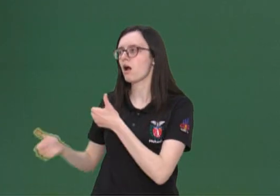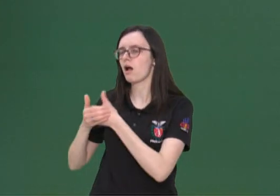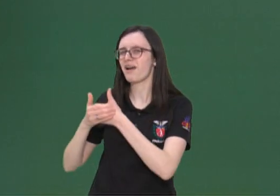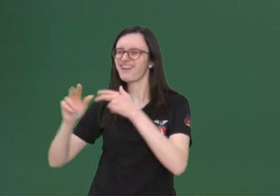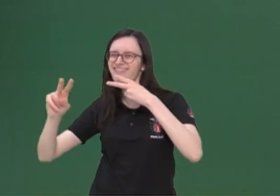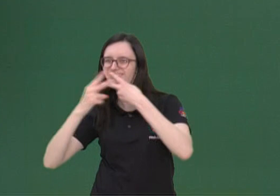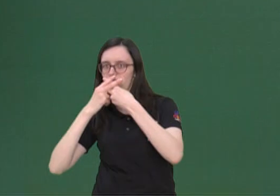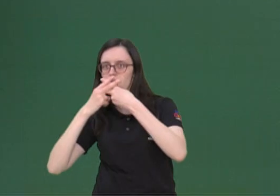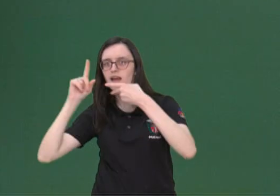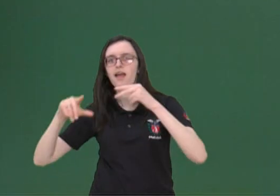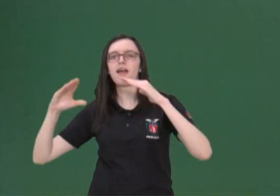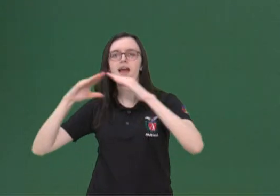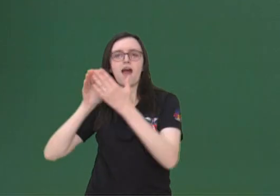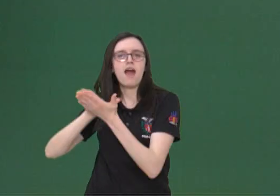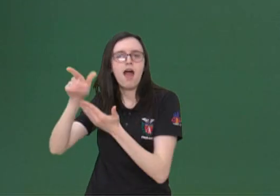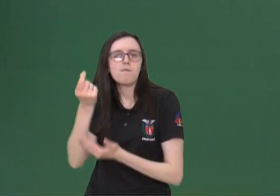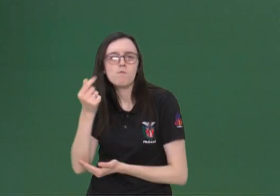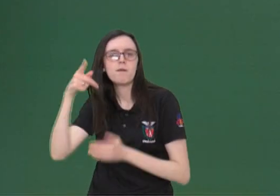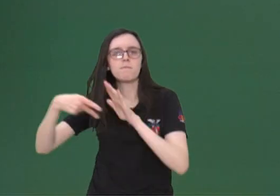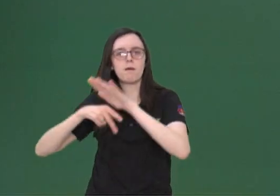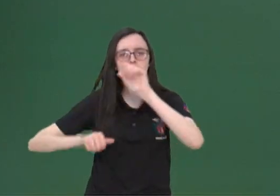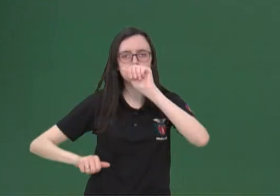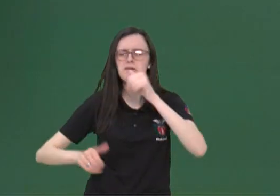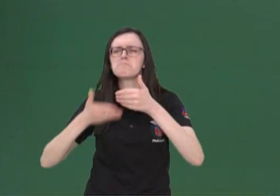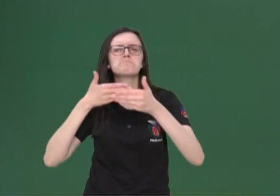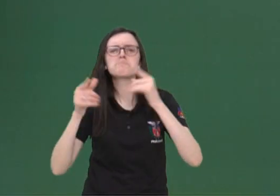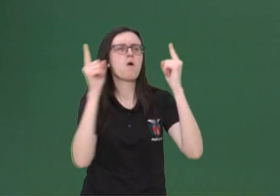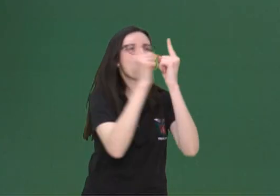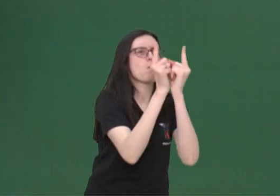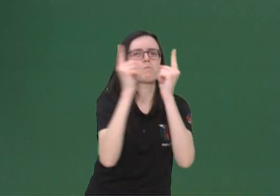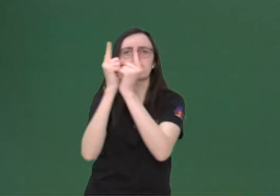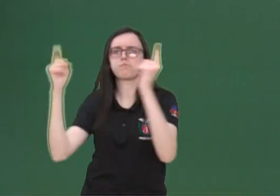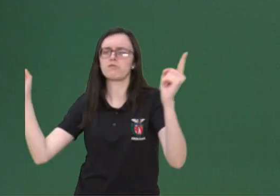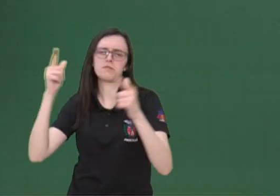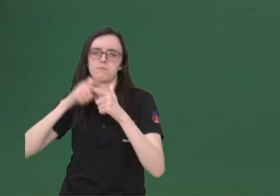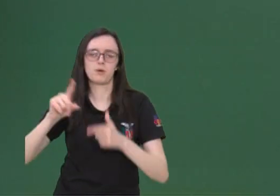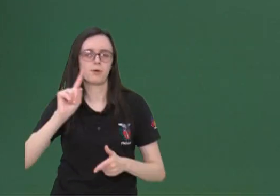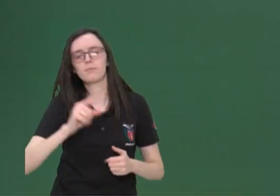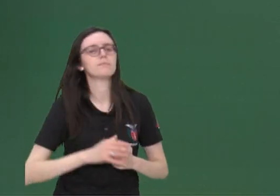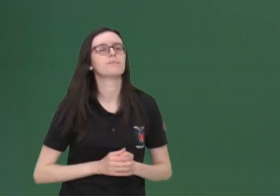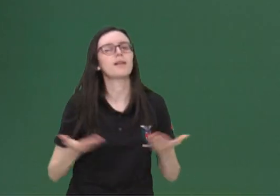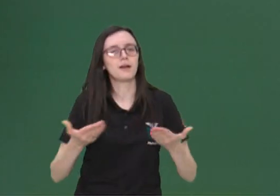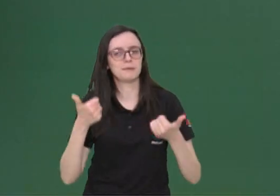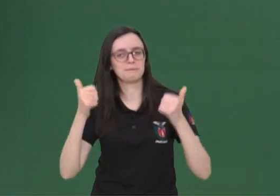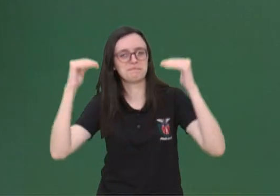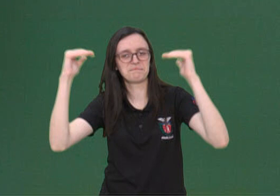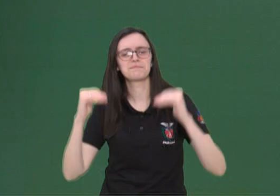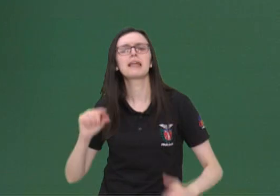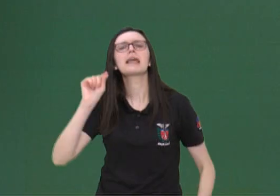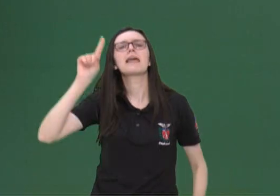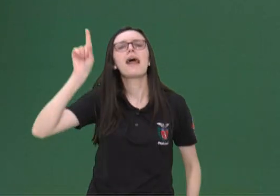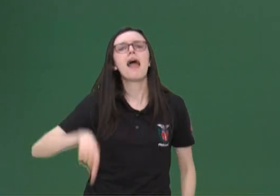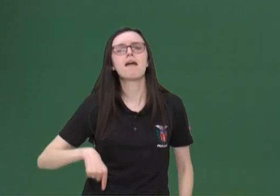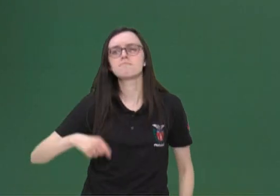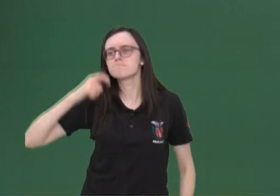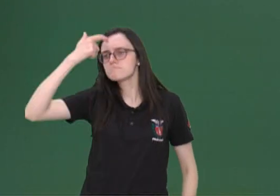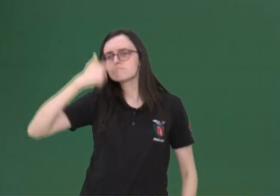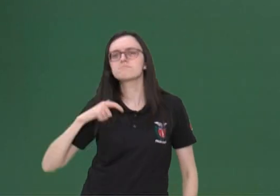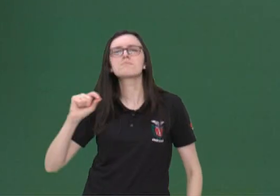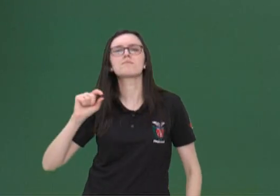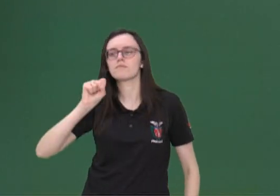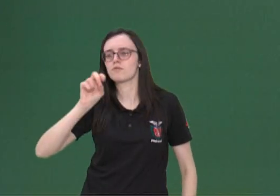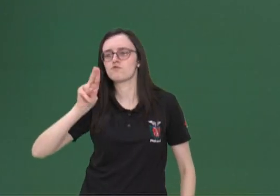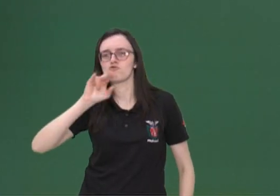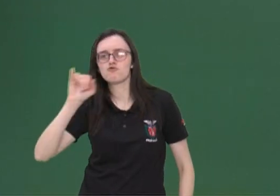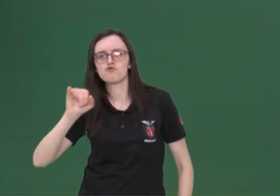problema que uma coisa é curtinha e a outra é longa, ok? Agora sim, ó, quem é o sujeito dessas orações? Bom,